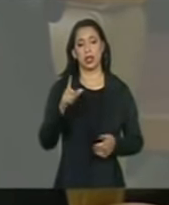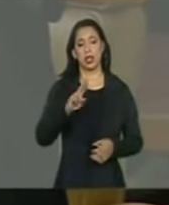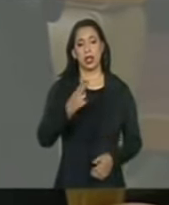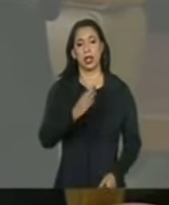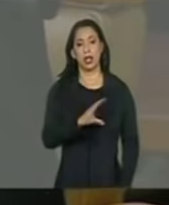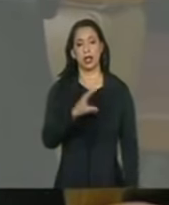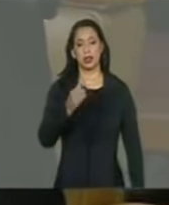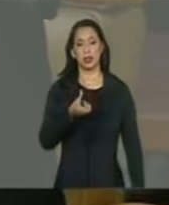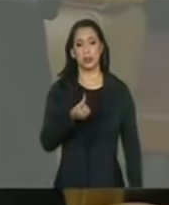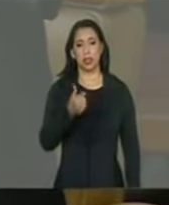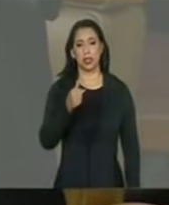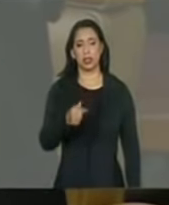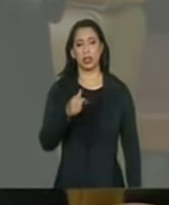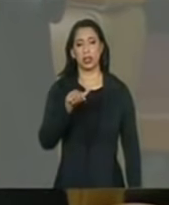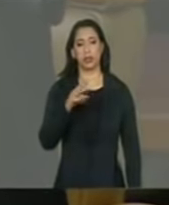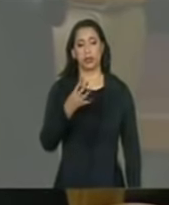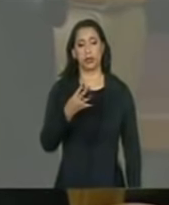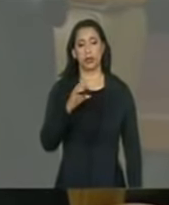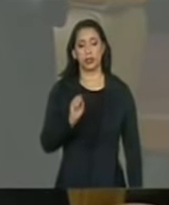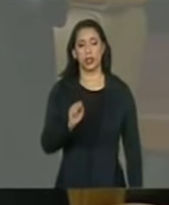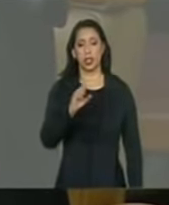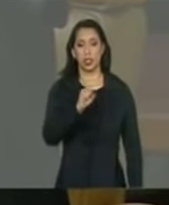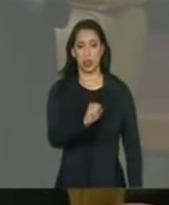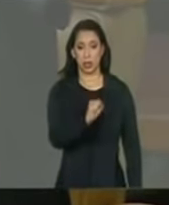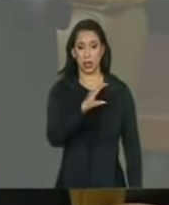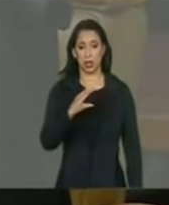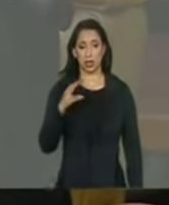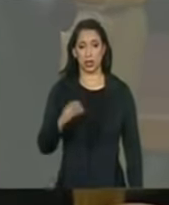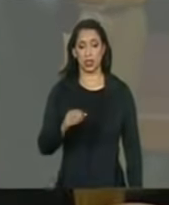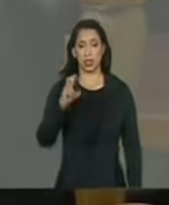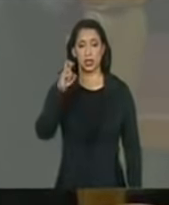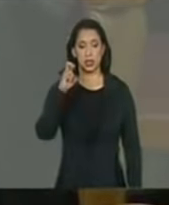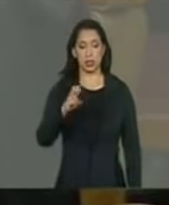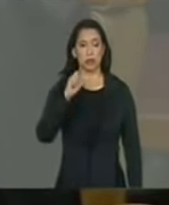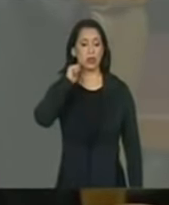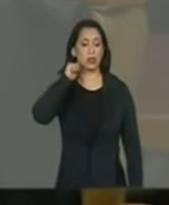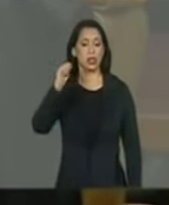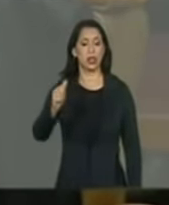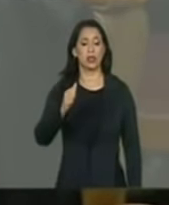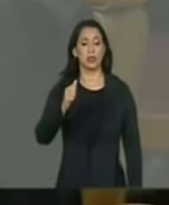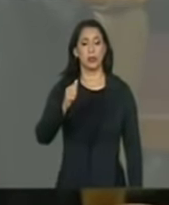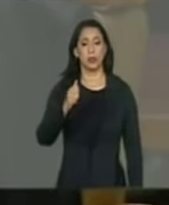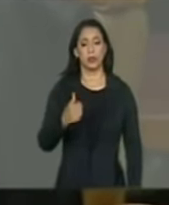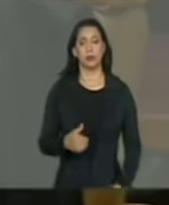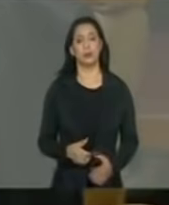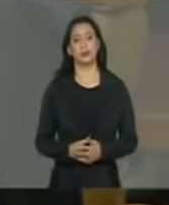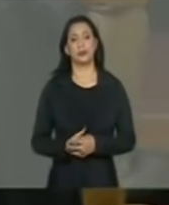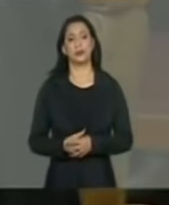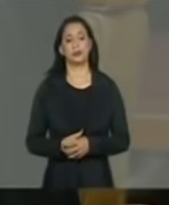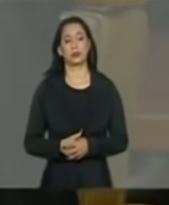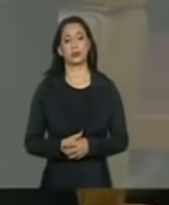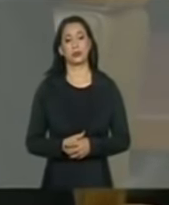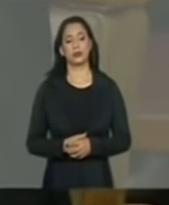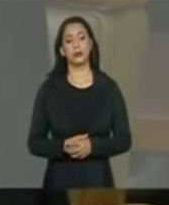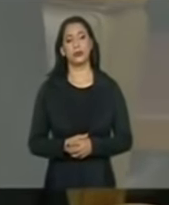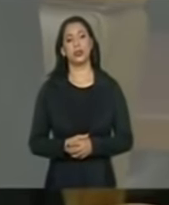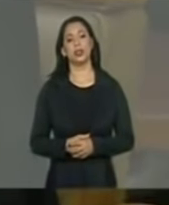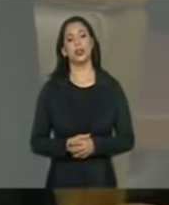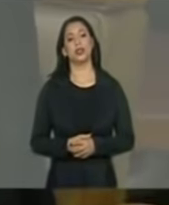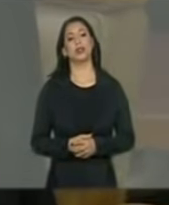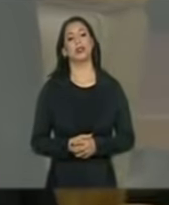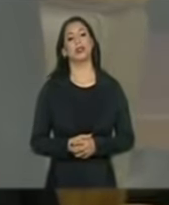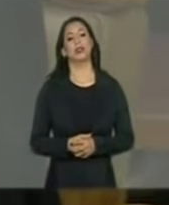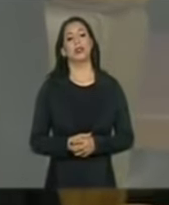6784 de santa catarina de 5 de abril de 2011 o fato é que a jurisprudência do supremo